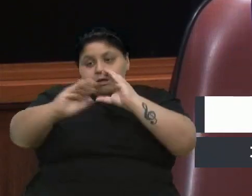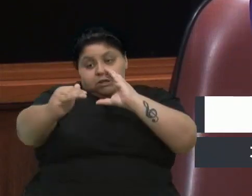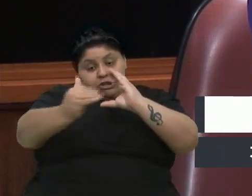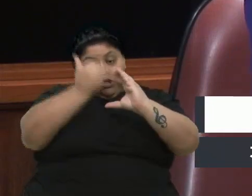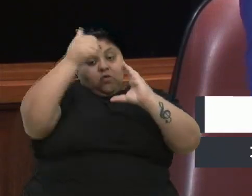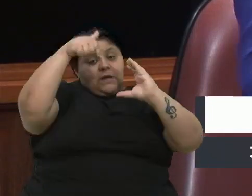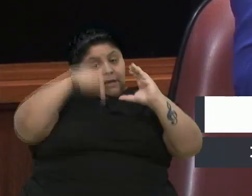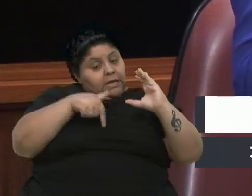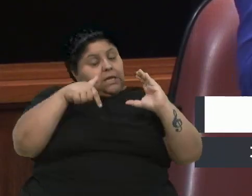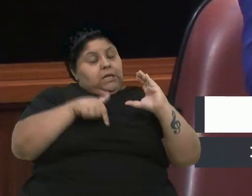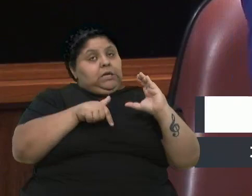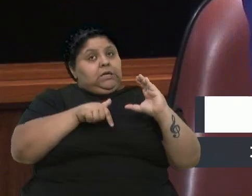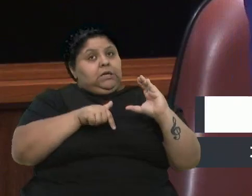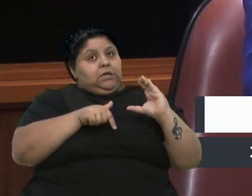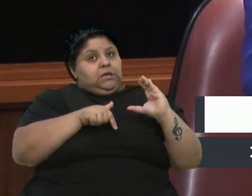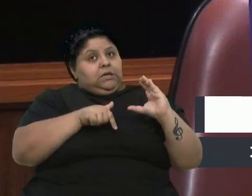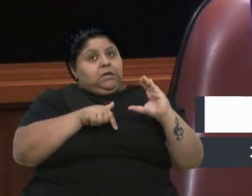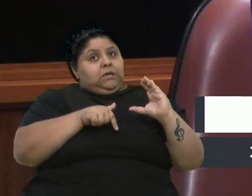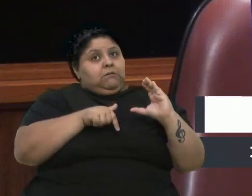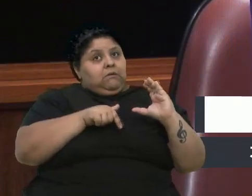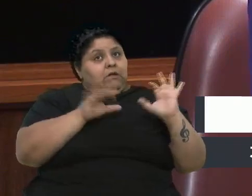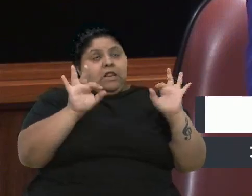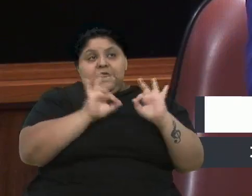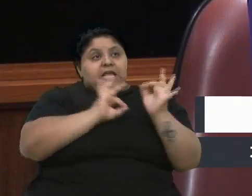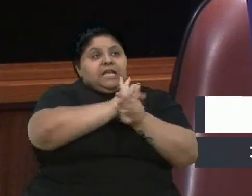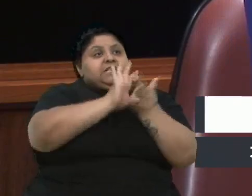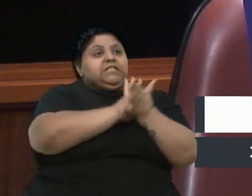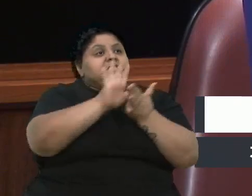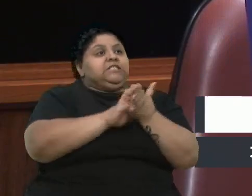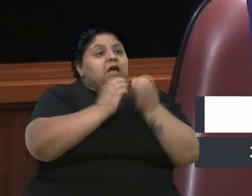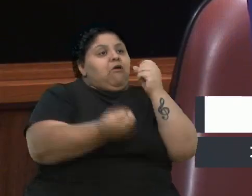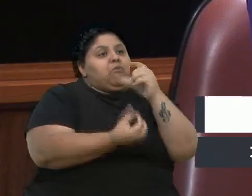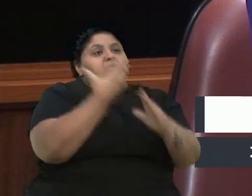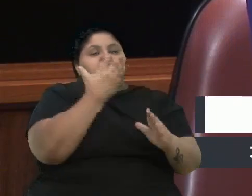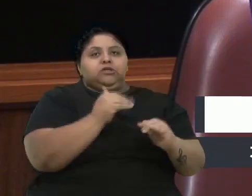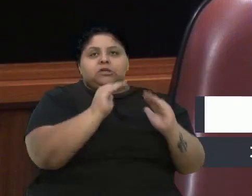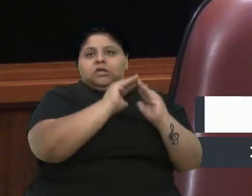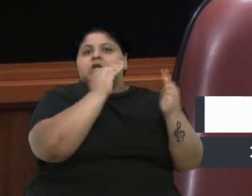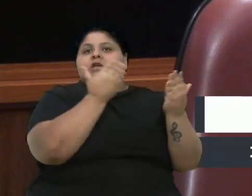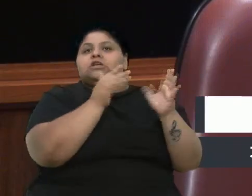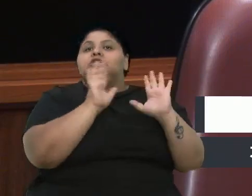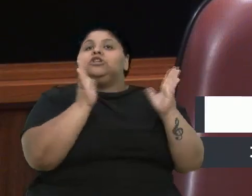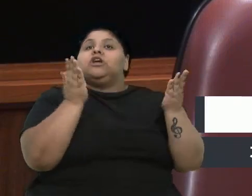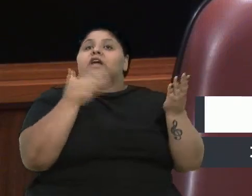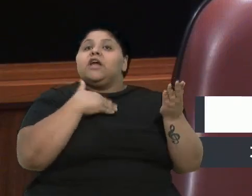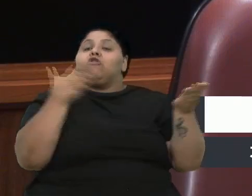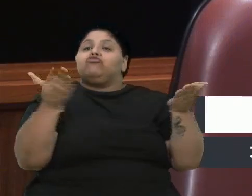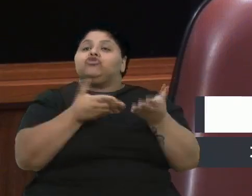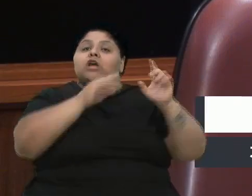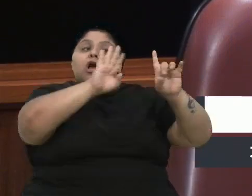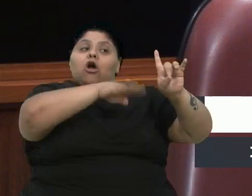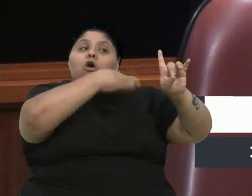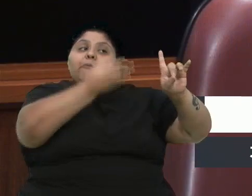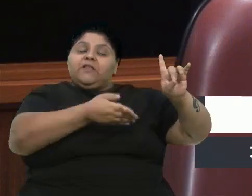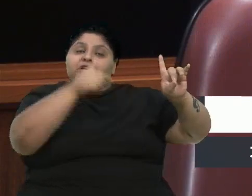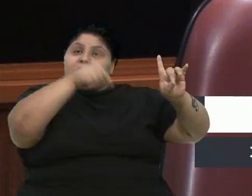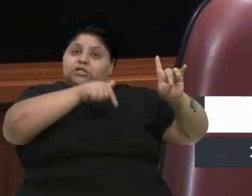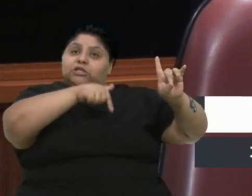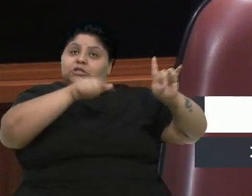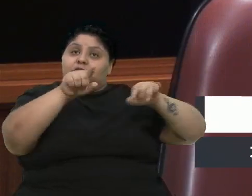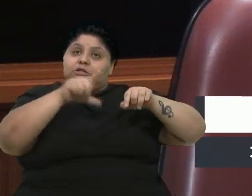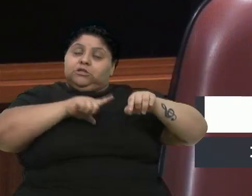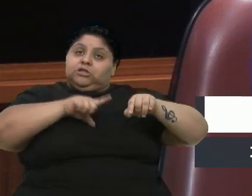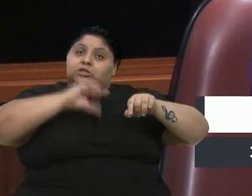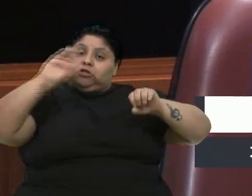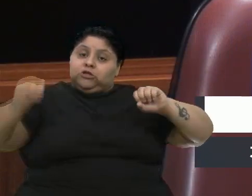cá, ninguém sabe onde foi feita, a escola, eu já homenageei essa escola, já tive a oportunidade de